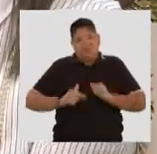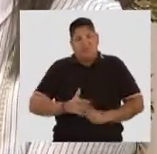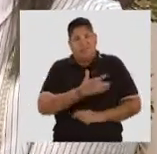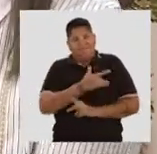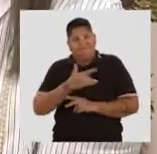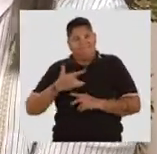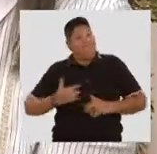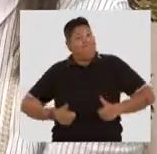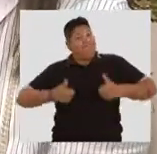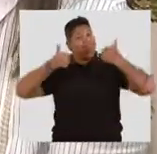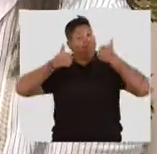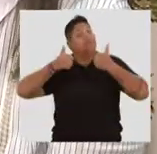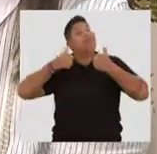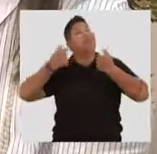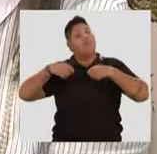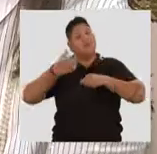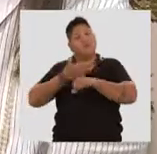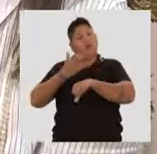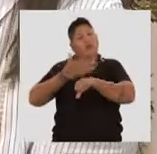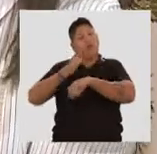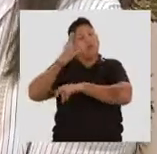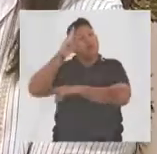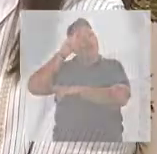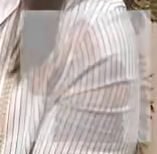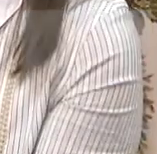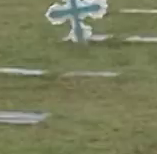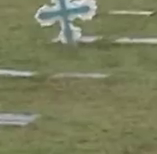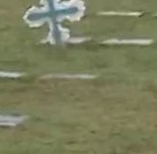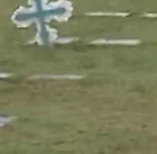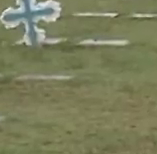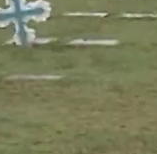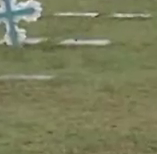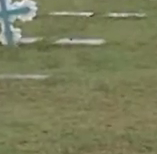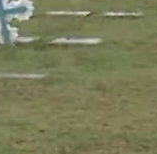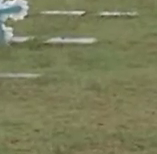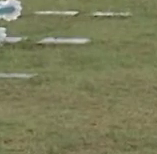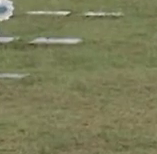mais saudável, é um exercício que nós deveríamos fazer todos os dias.